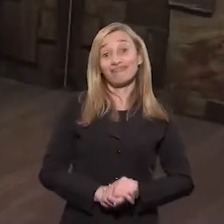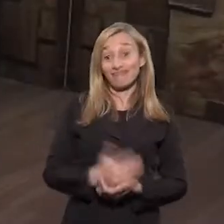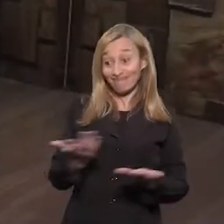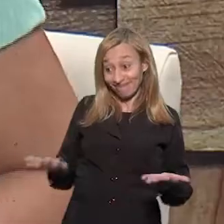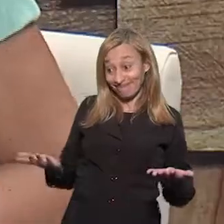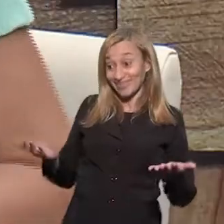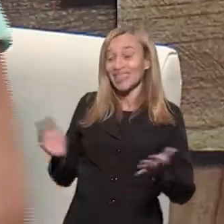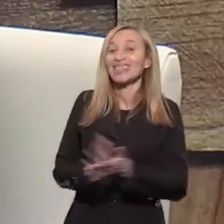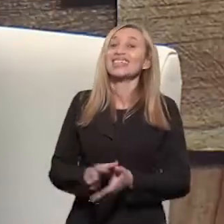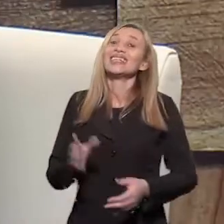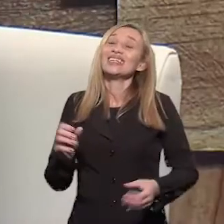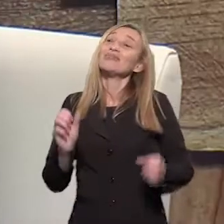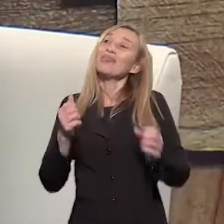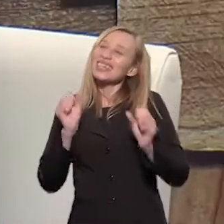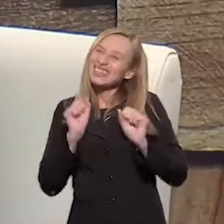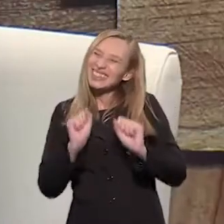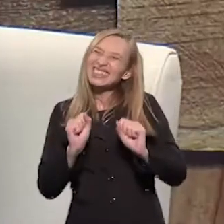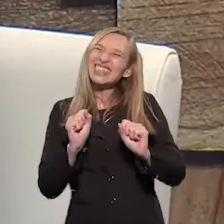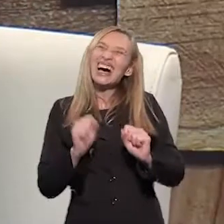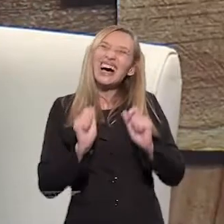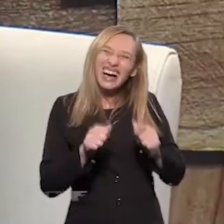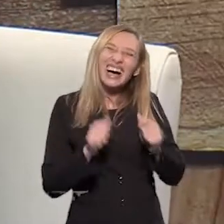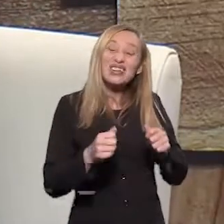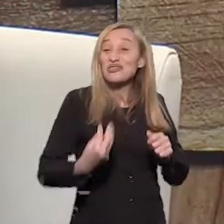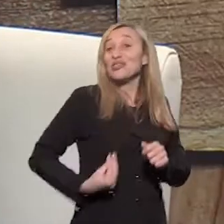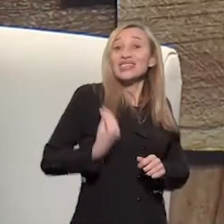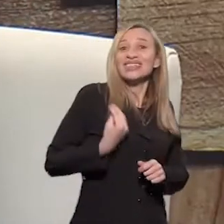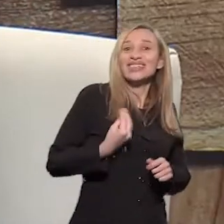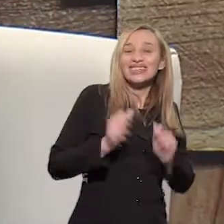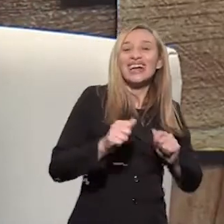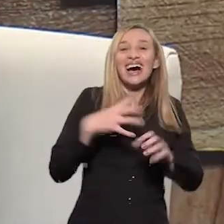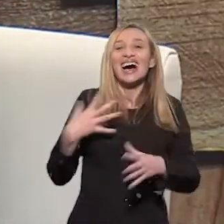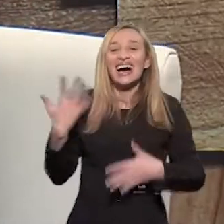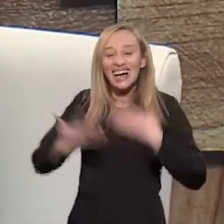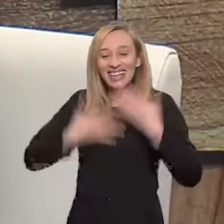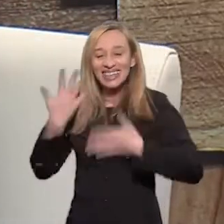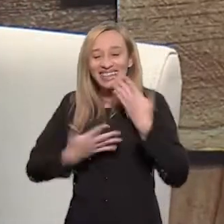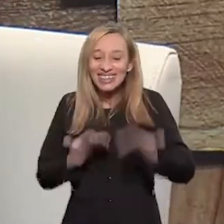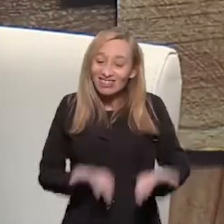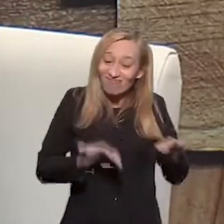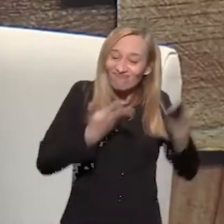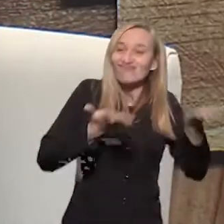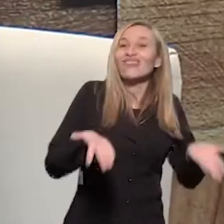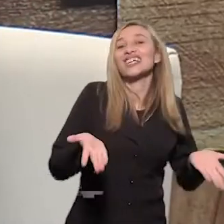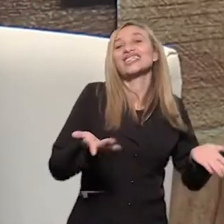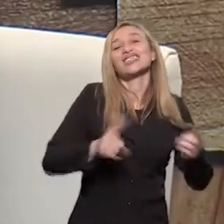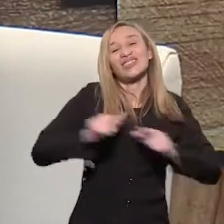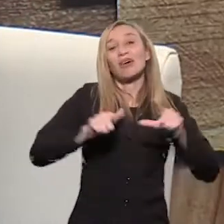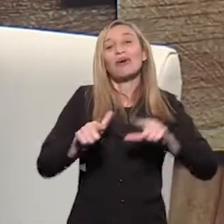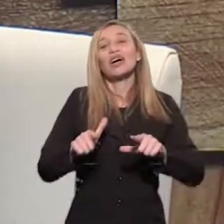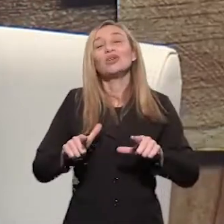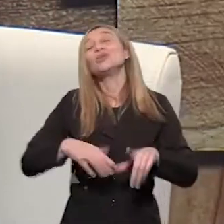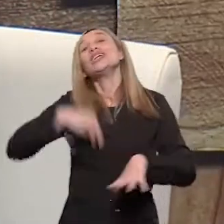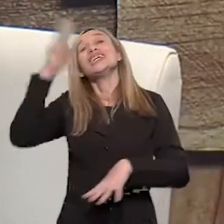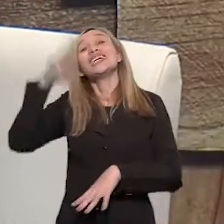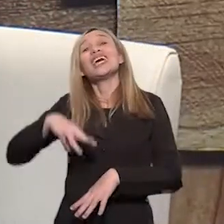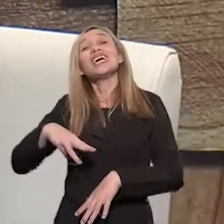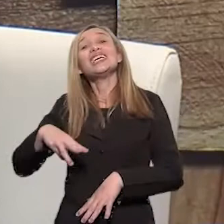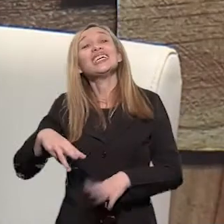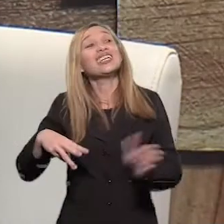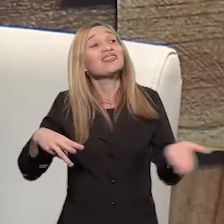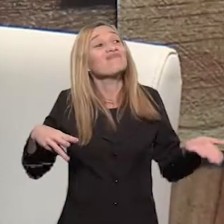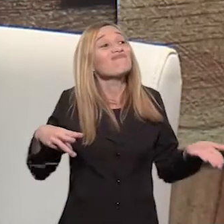Mas dá ânimo, dá vida, dá empolgação no trabalho. E